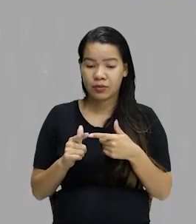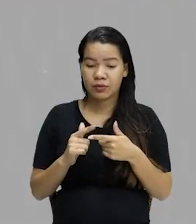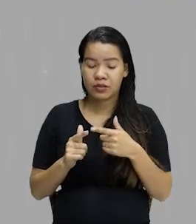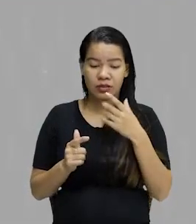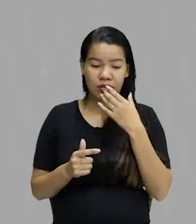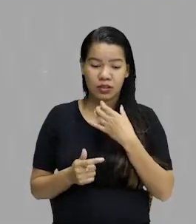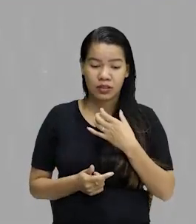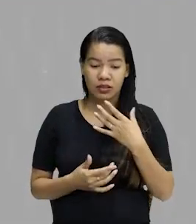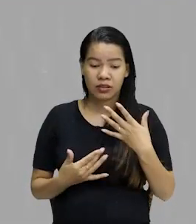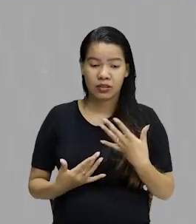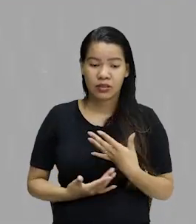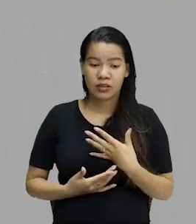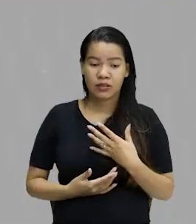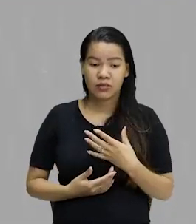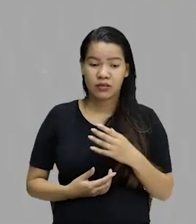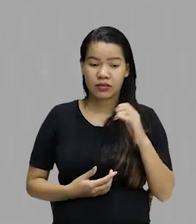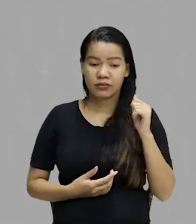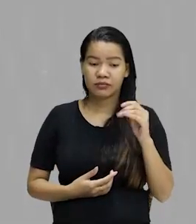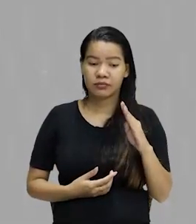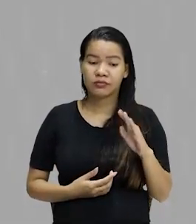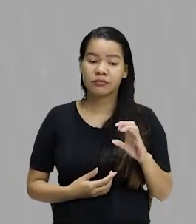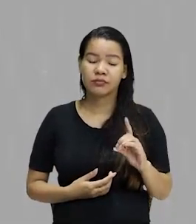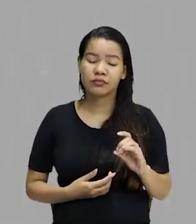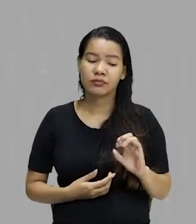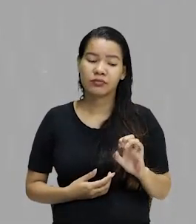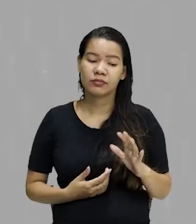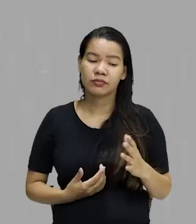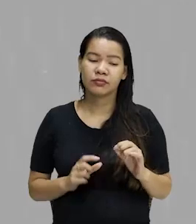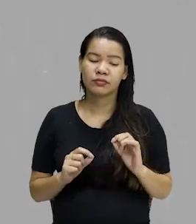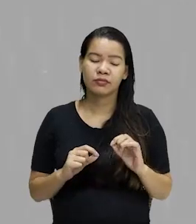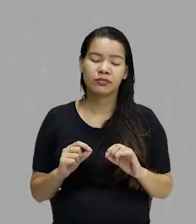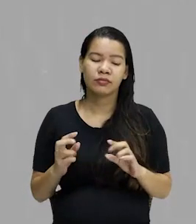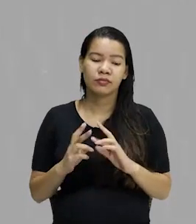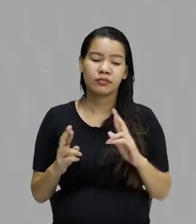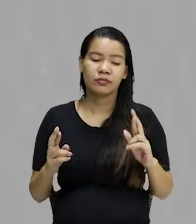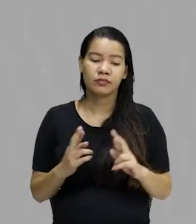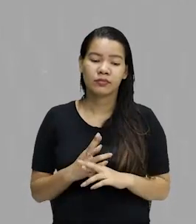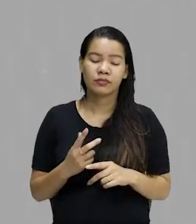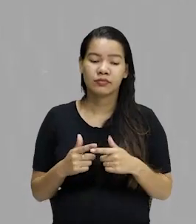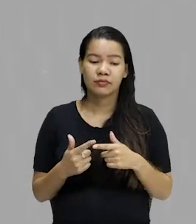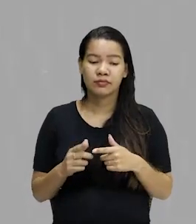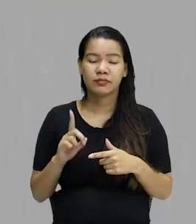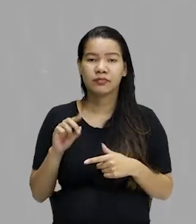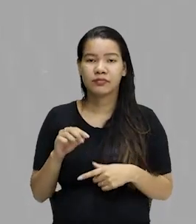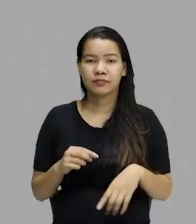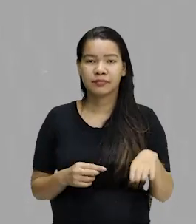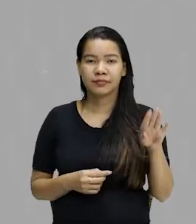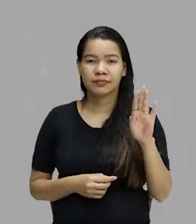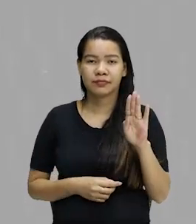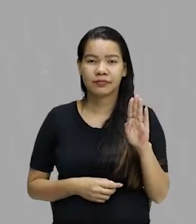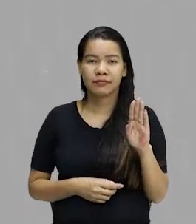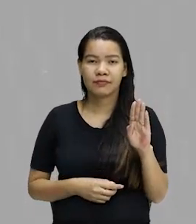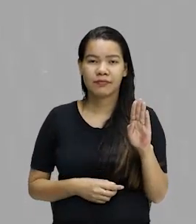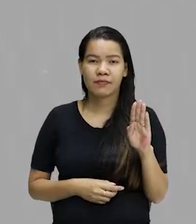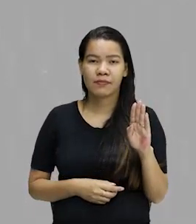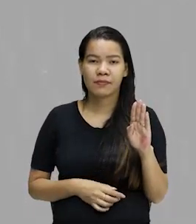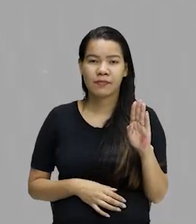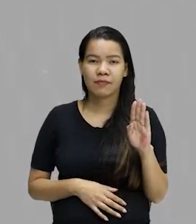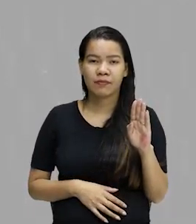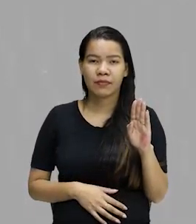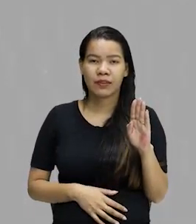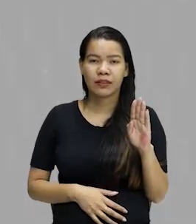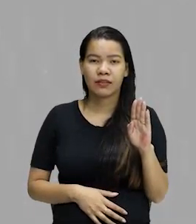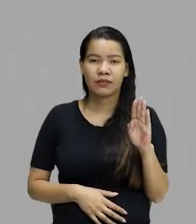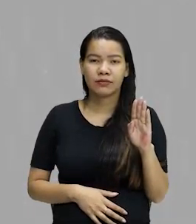a alternativa que está ligada, né, com o problema é justamente a letra B. Leia atentamente os rótulos e evite